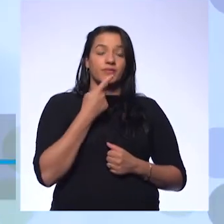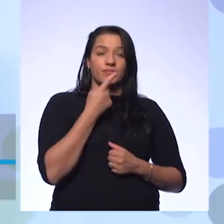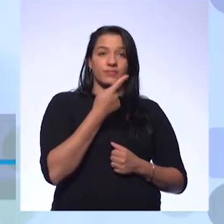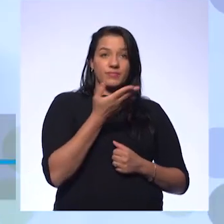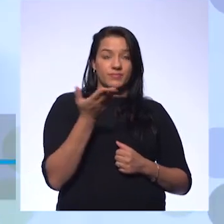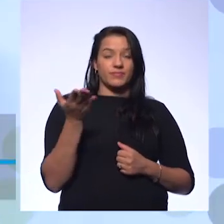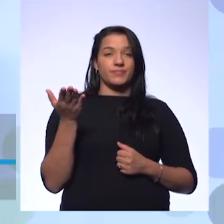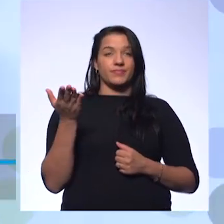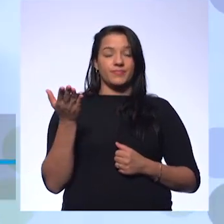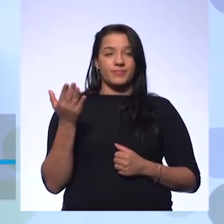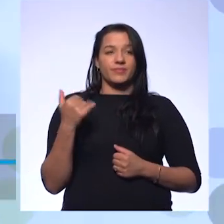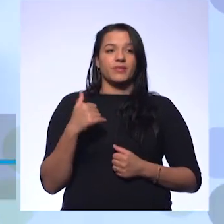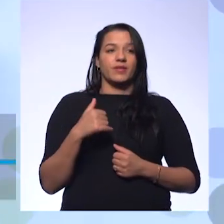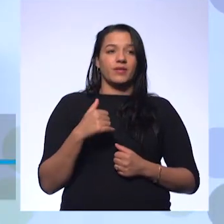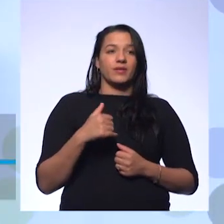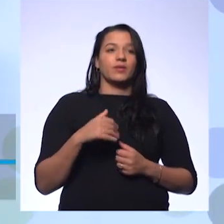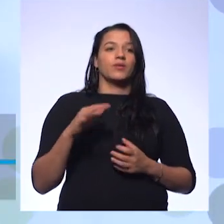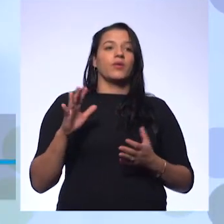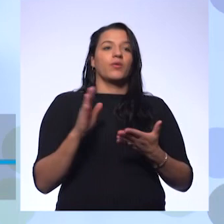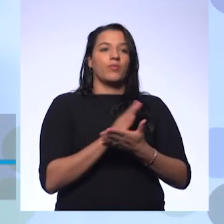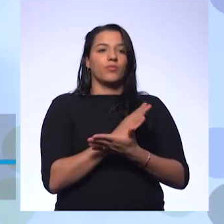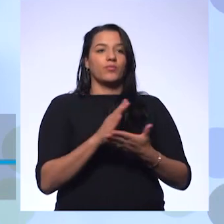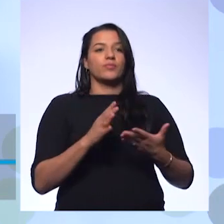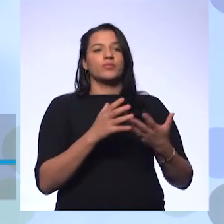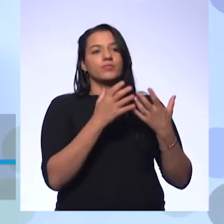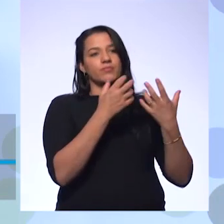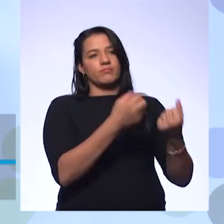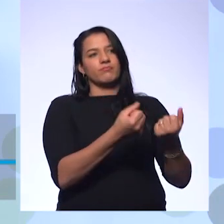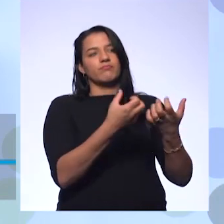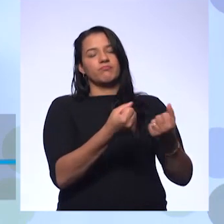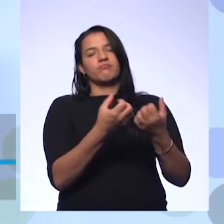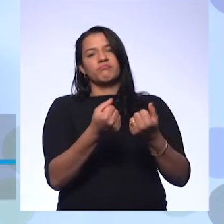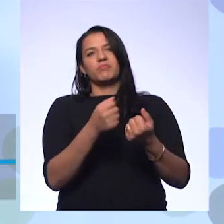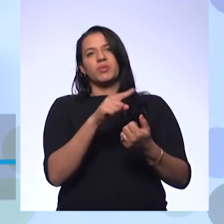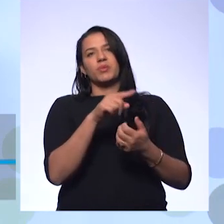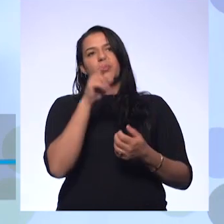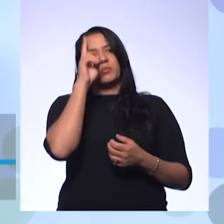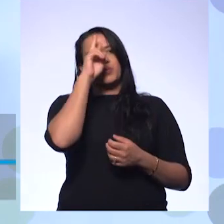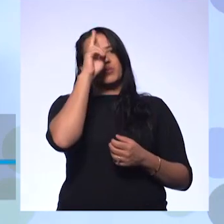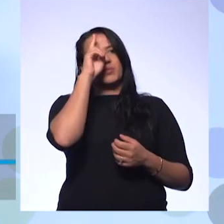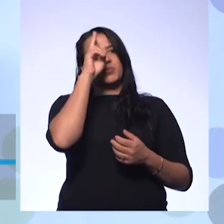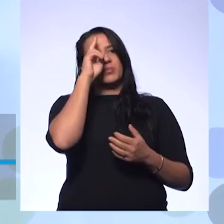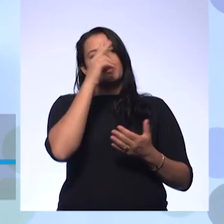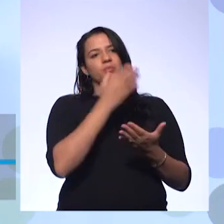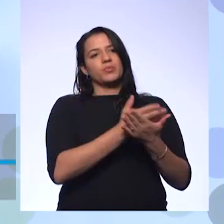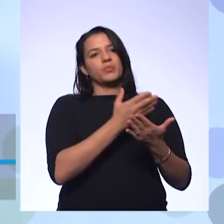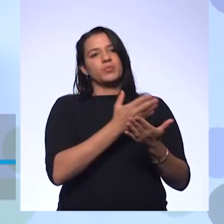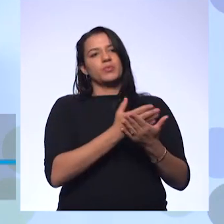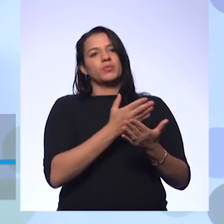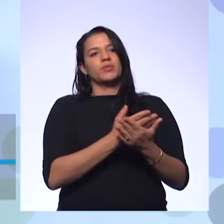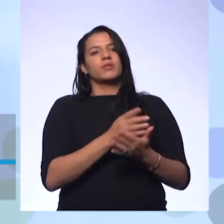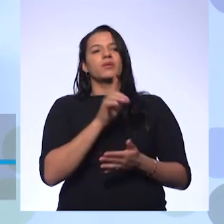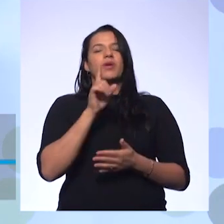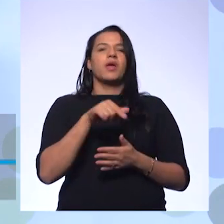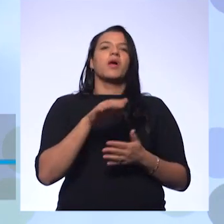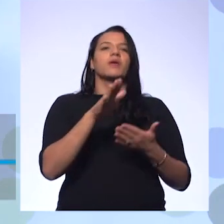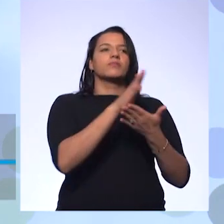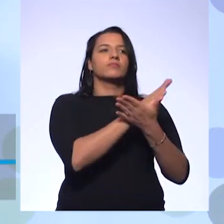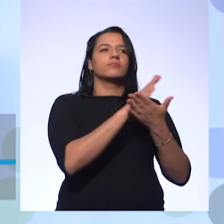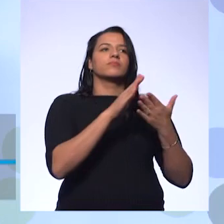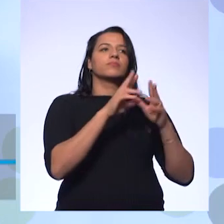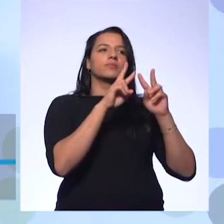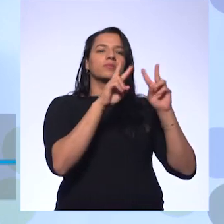teoria mais largamente aceita pelos historiadores brasileiros é a do Boris Fausto, que na verdade foi uma revolução, uma vez